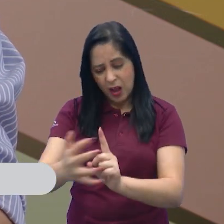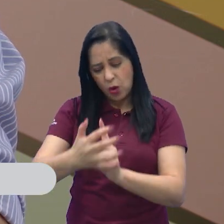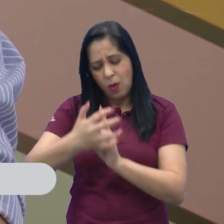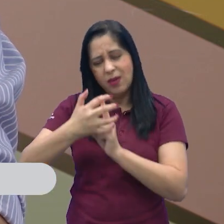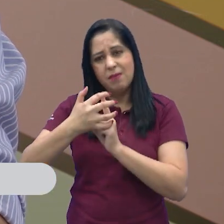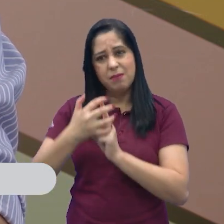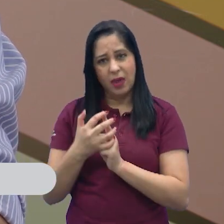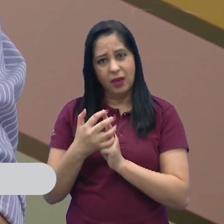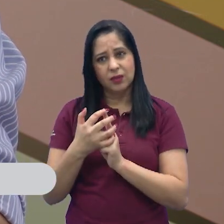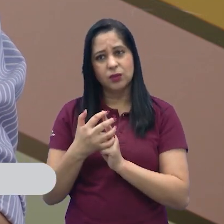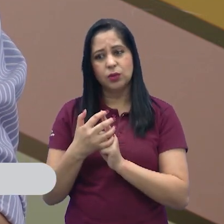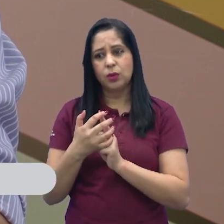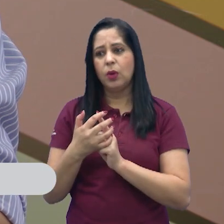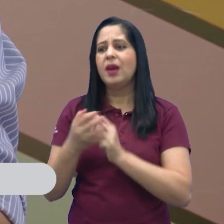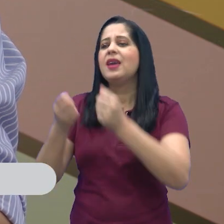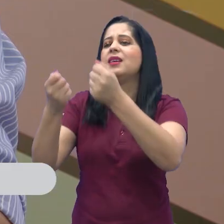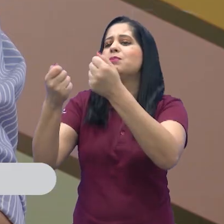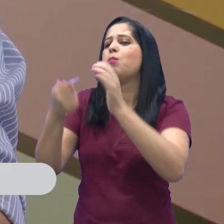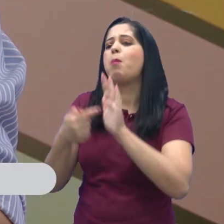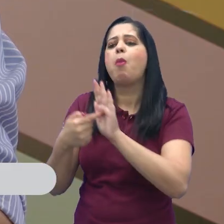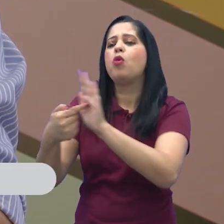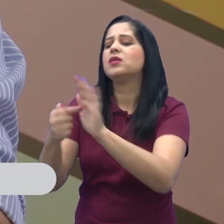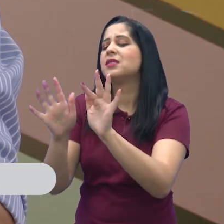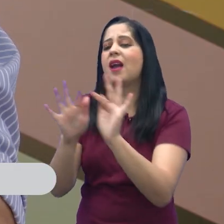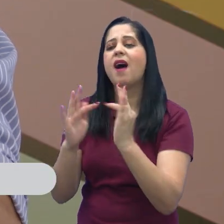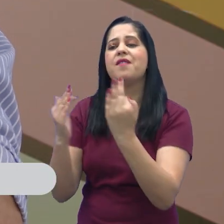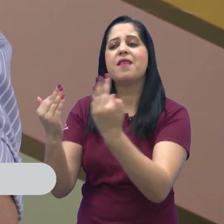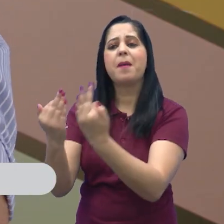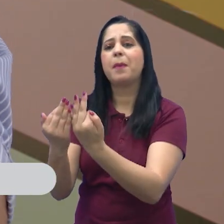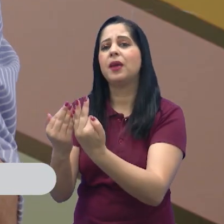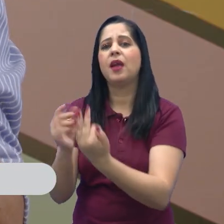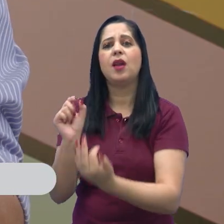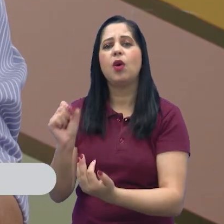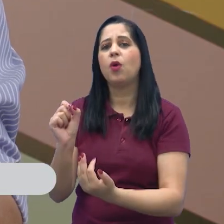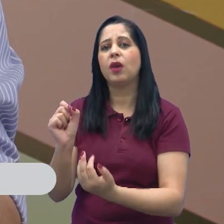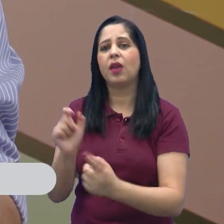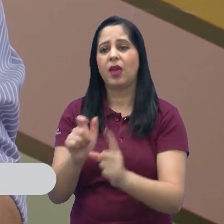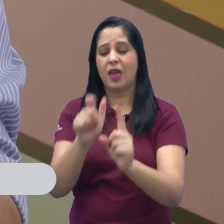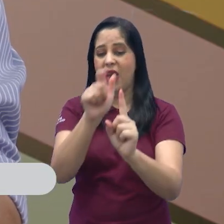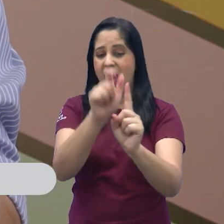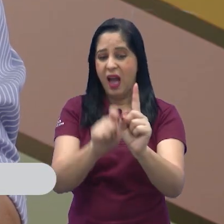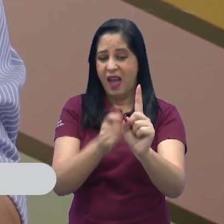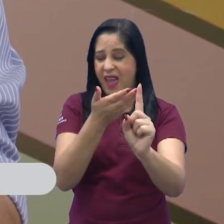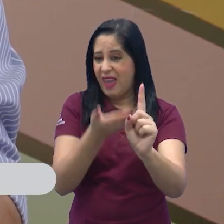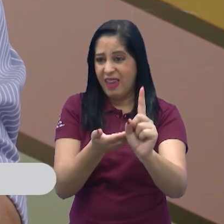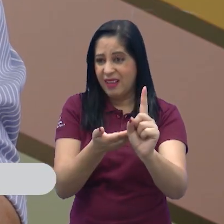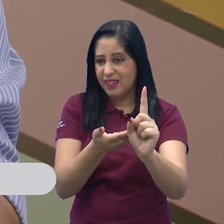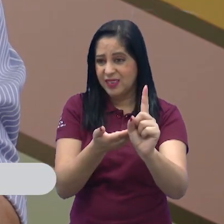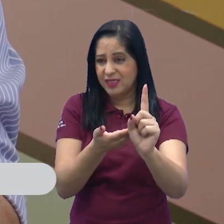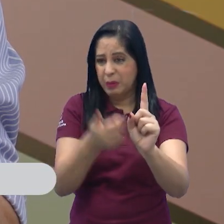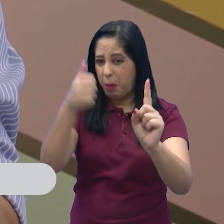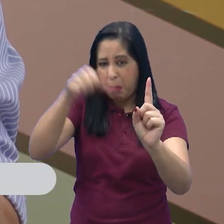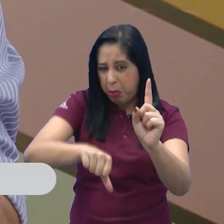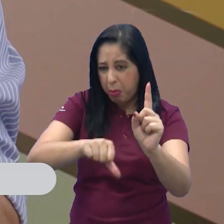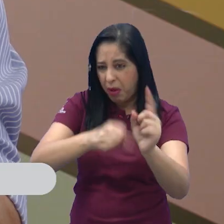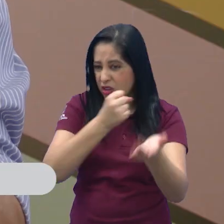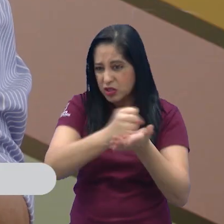para essa família que não acabou tudo ali,